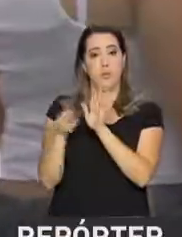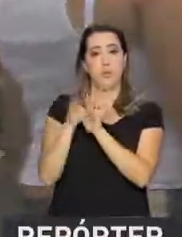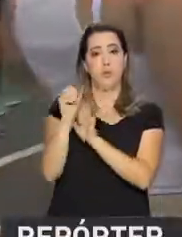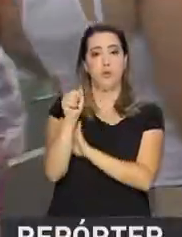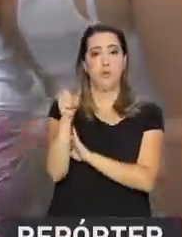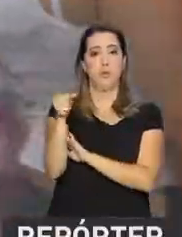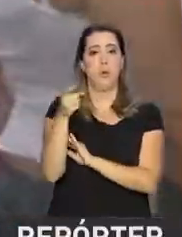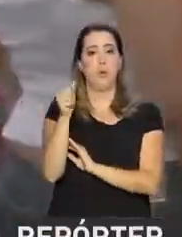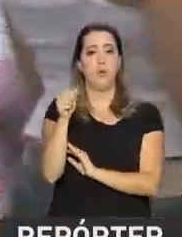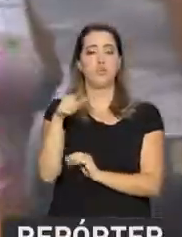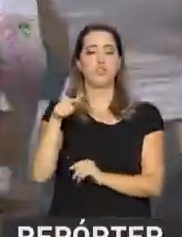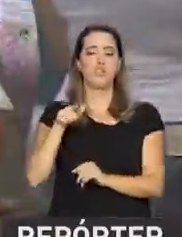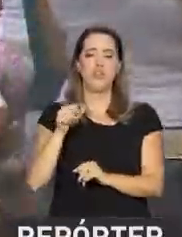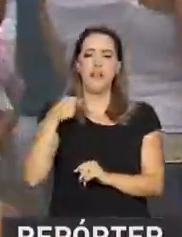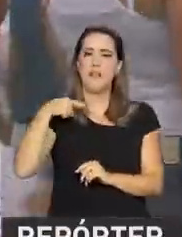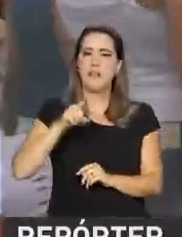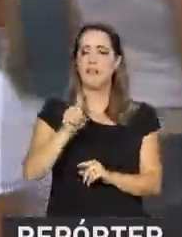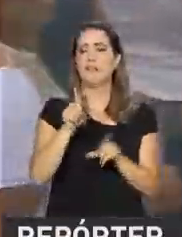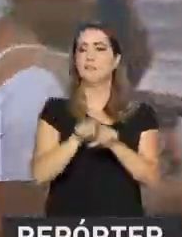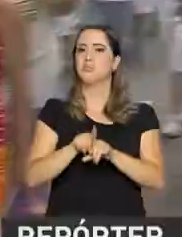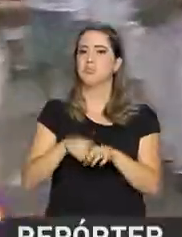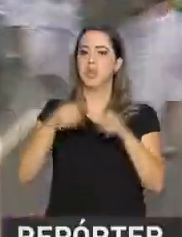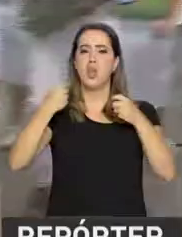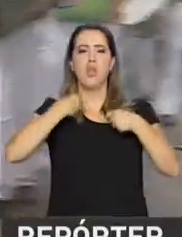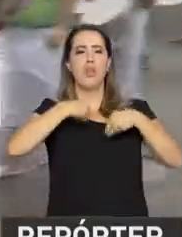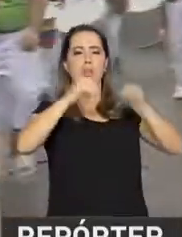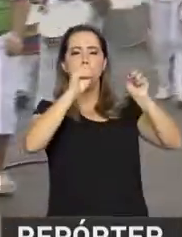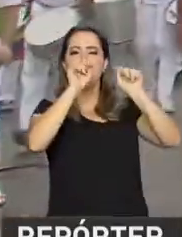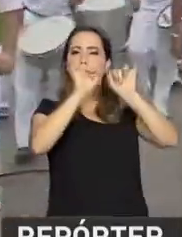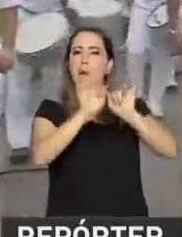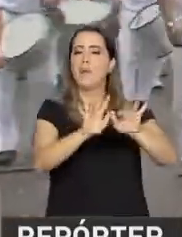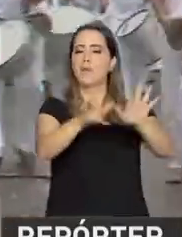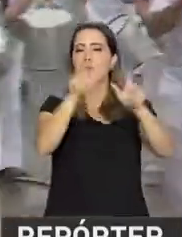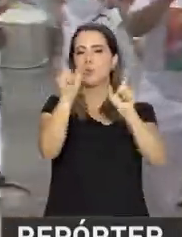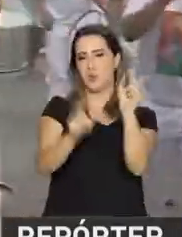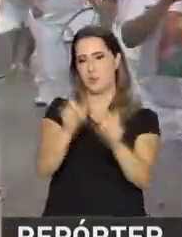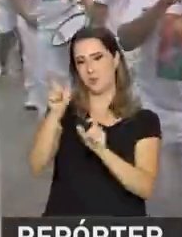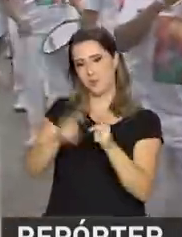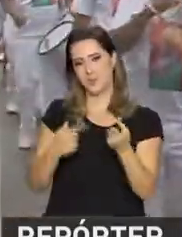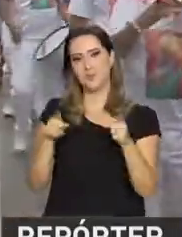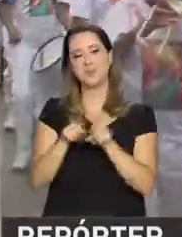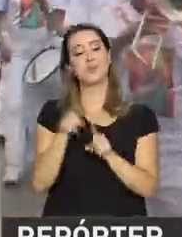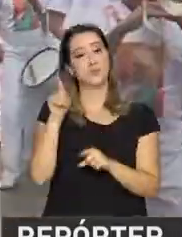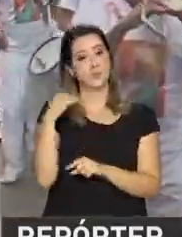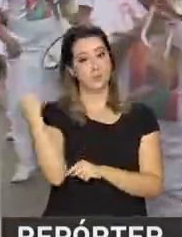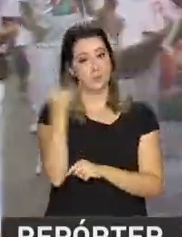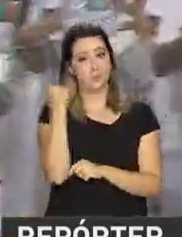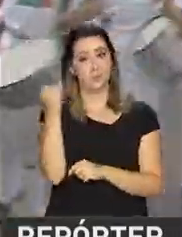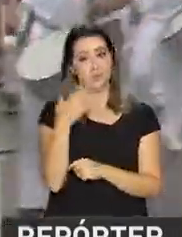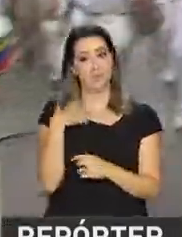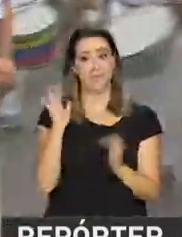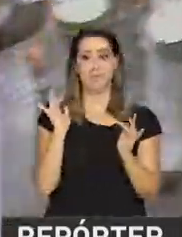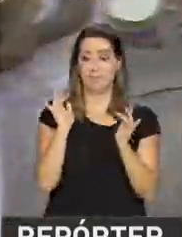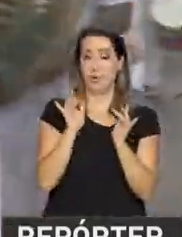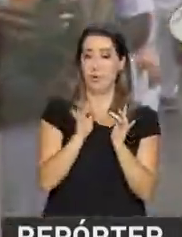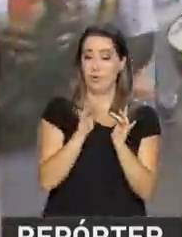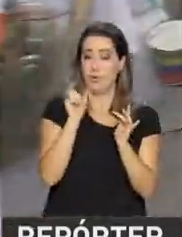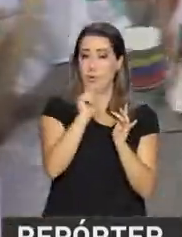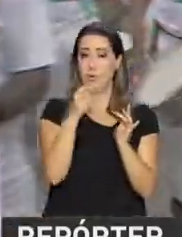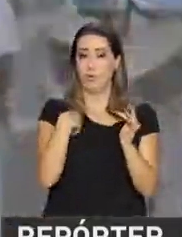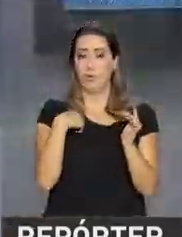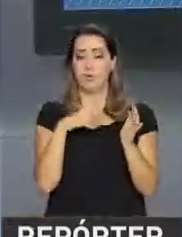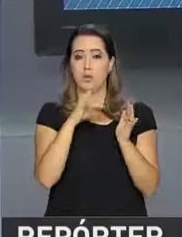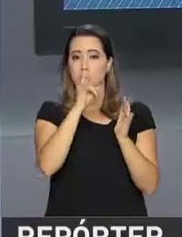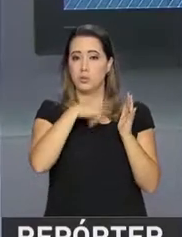devotos além de manifestação religiosa é uma referência cultural importante para a afirmação de identidade da população de